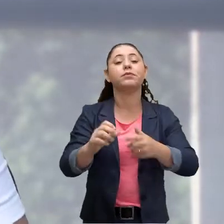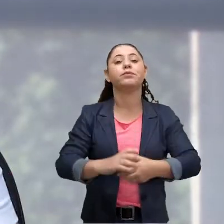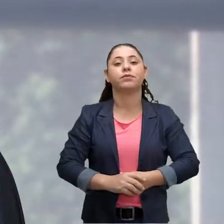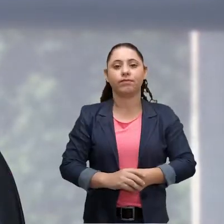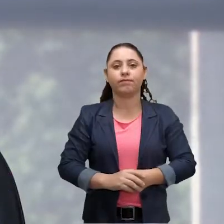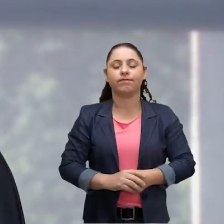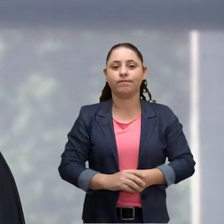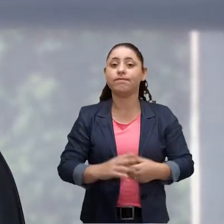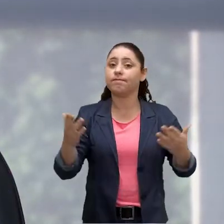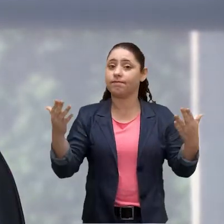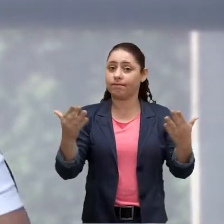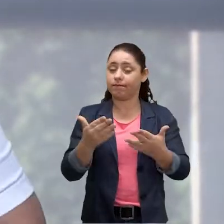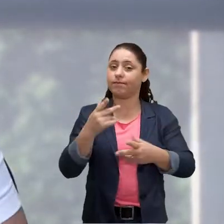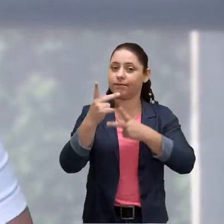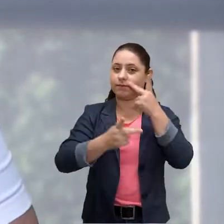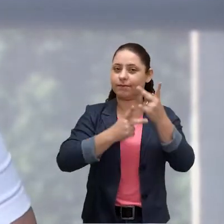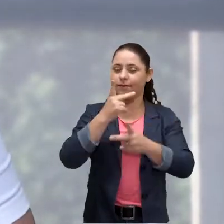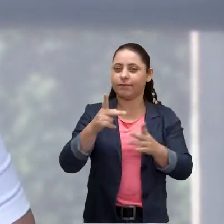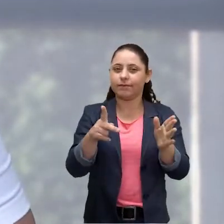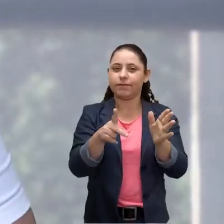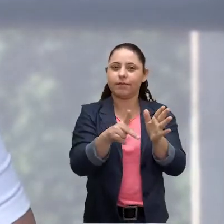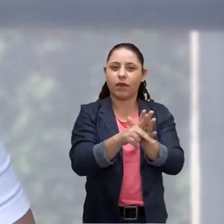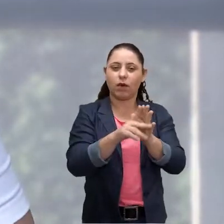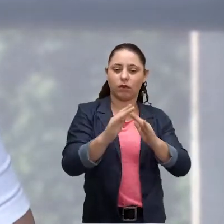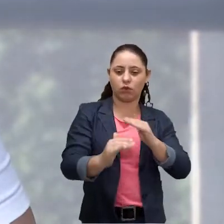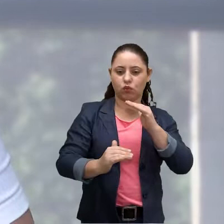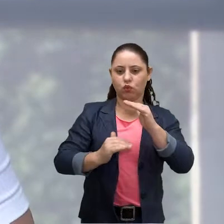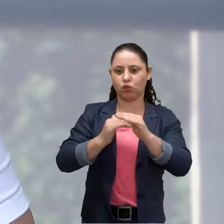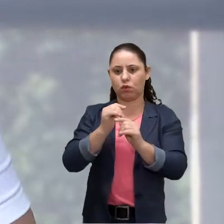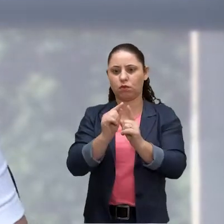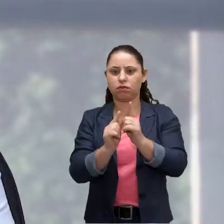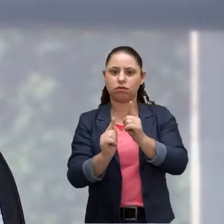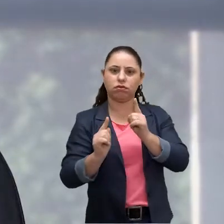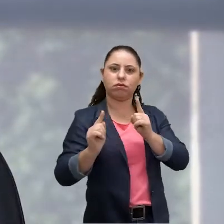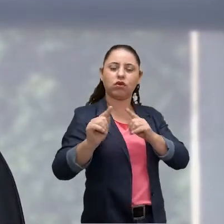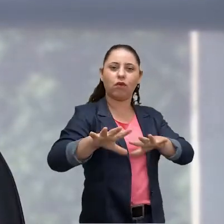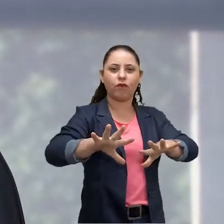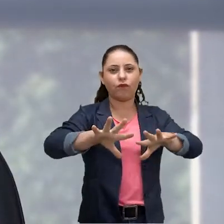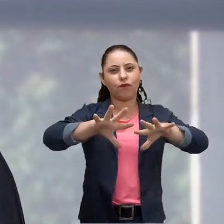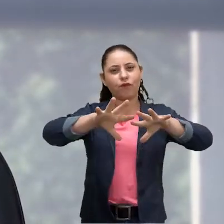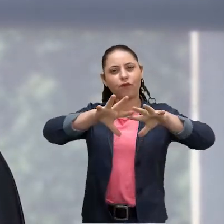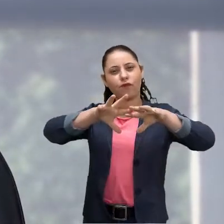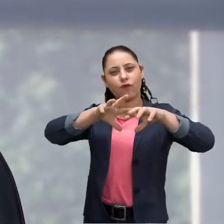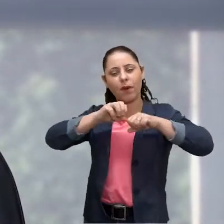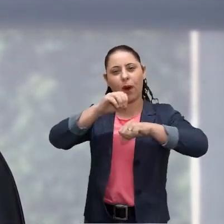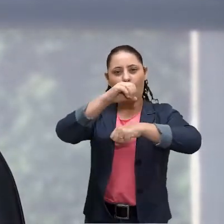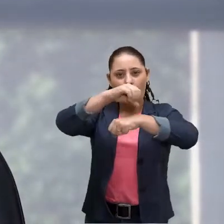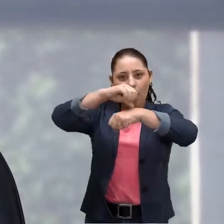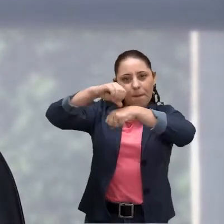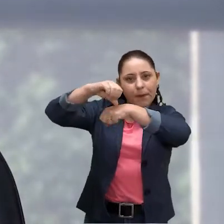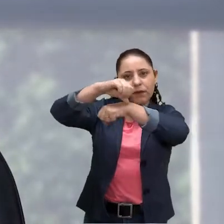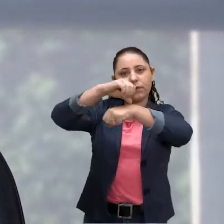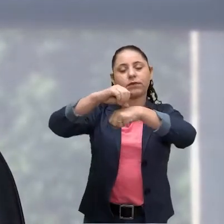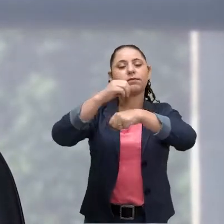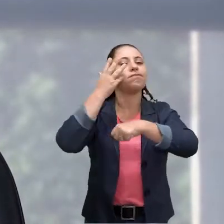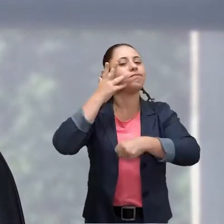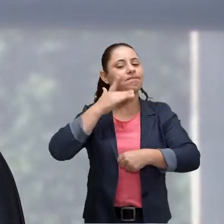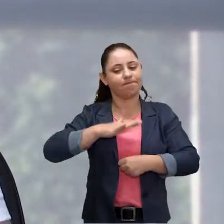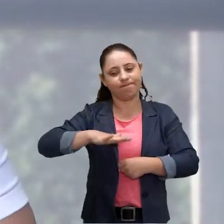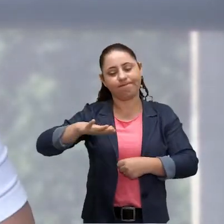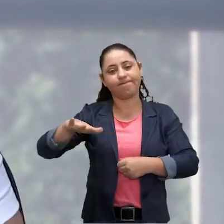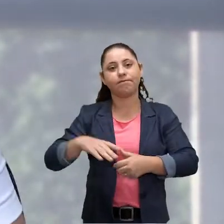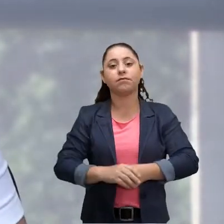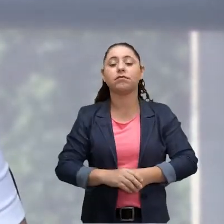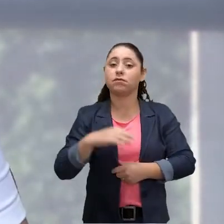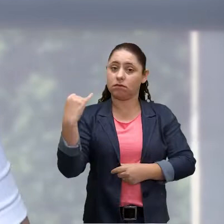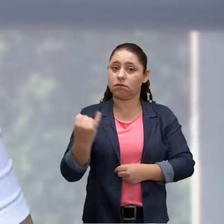sociedade. Nesta edição vamos falar sobre os crescentes casos de contaminação pela variante Ômicron em crianças